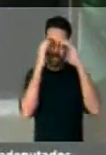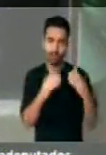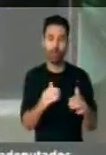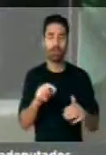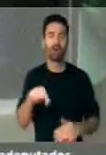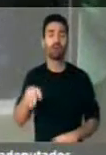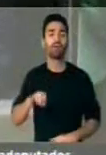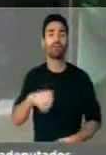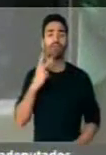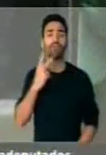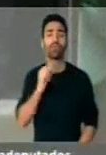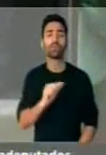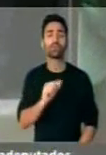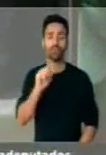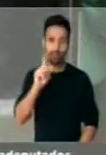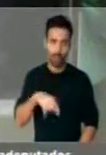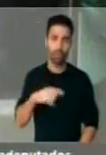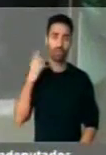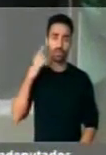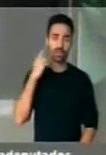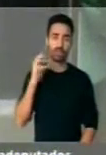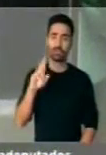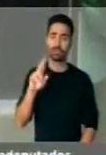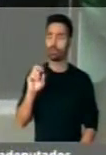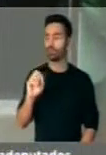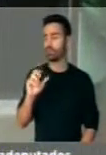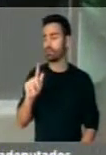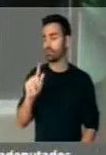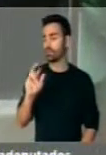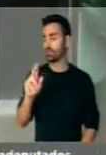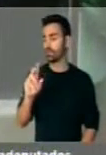disse isso em discurso foi o deputado Rodrigo Maia.